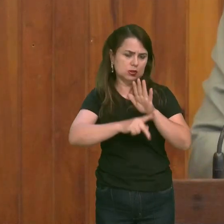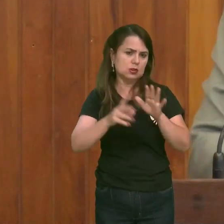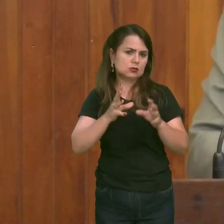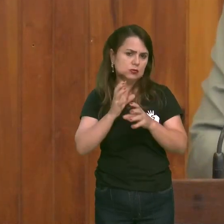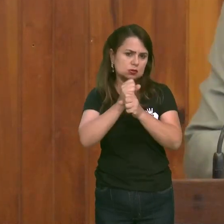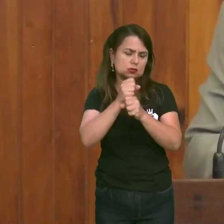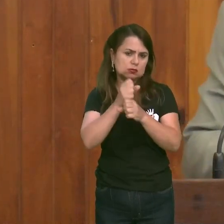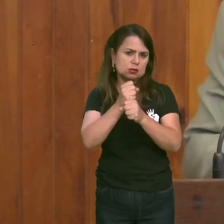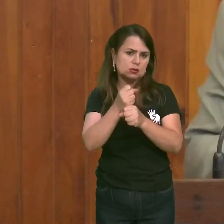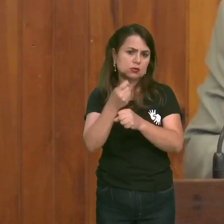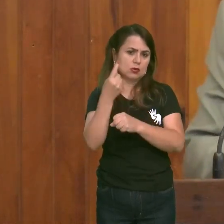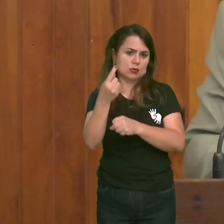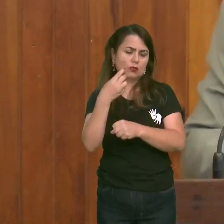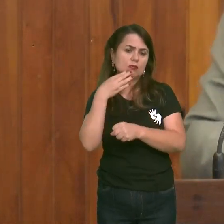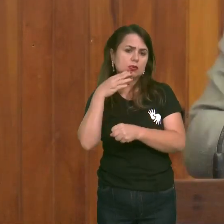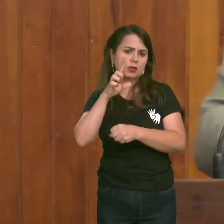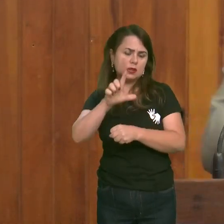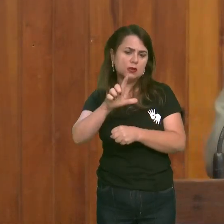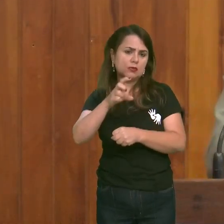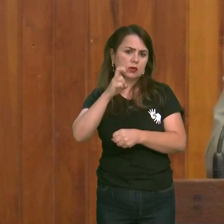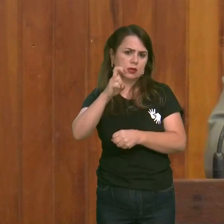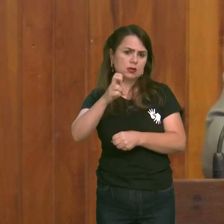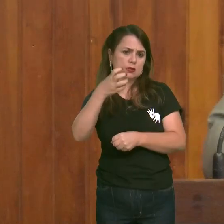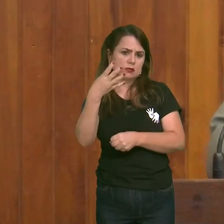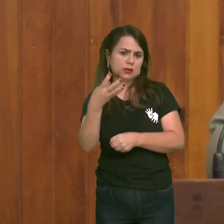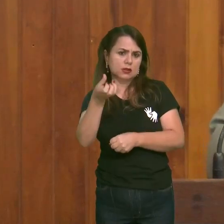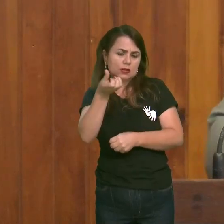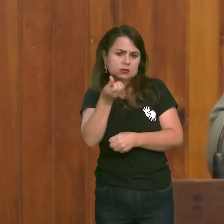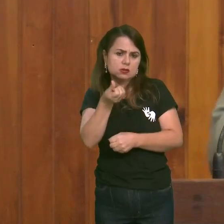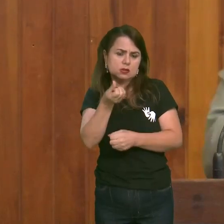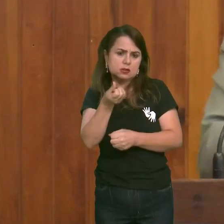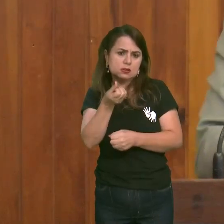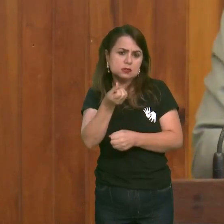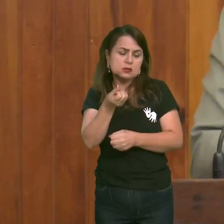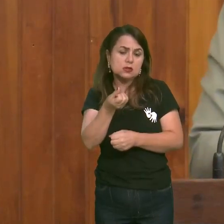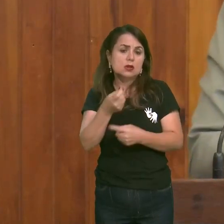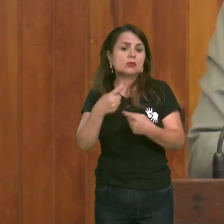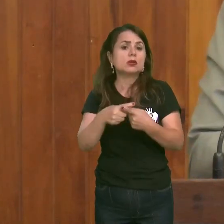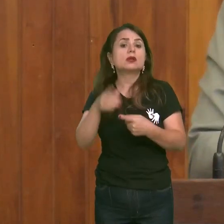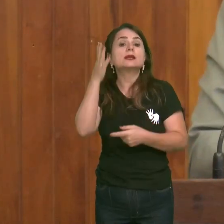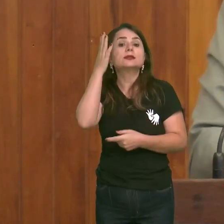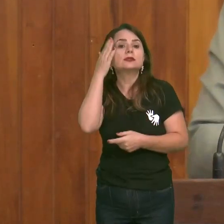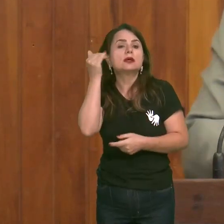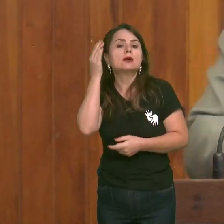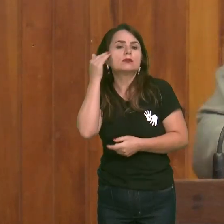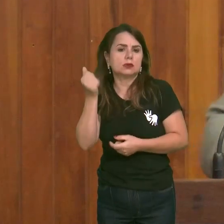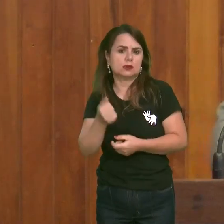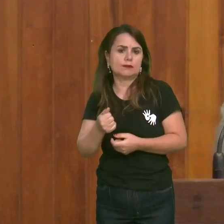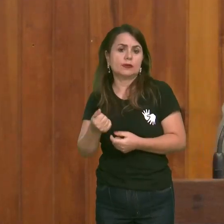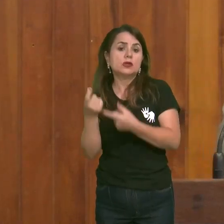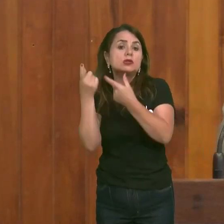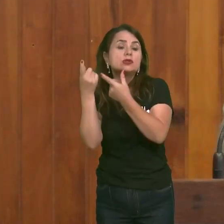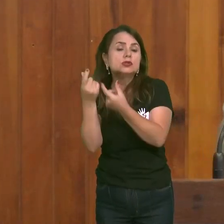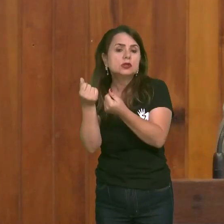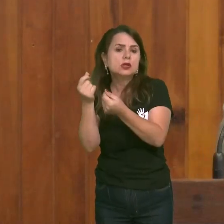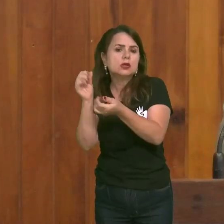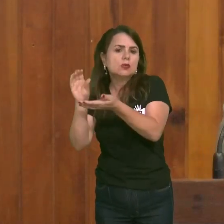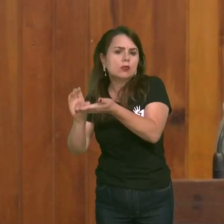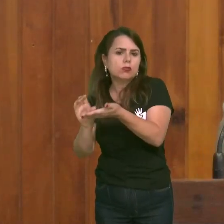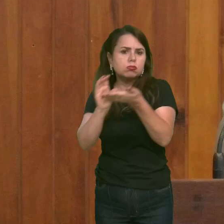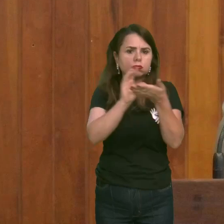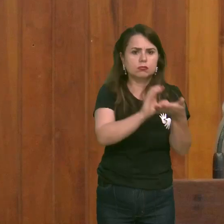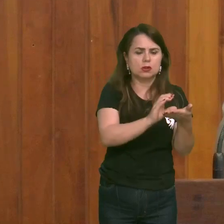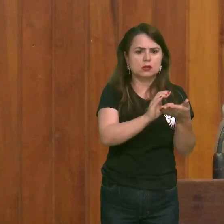orçamento de um bilhão 546 sabendo o que que é repasso o que que é a receita líquida nós temos que entender isso